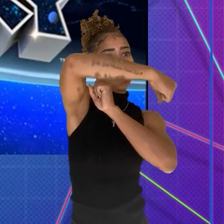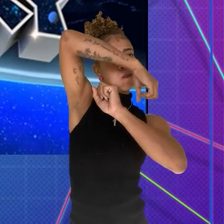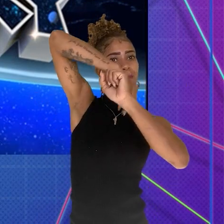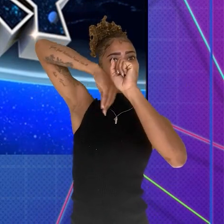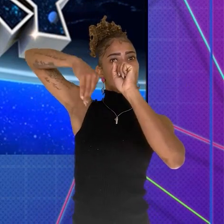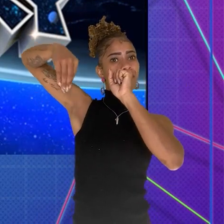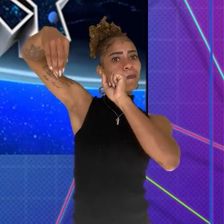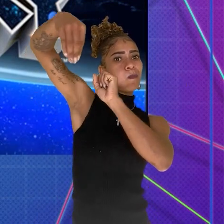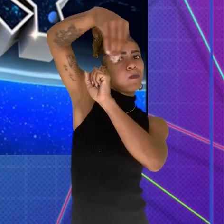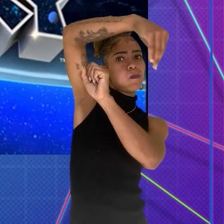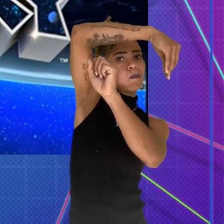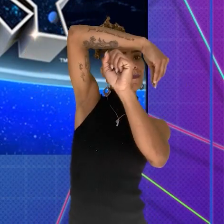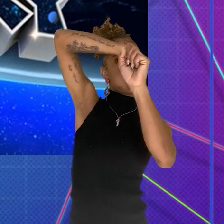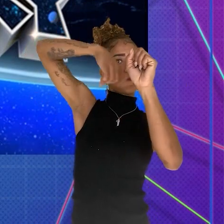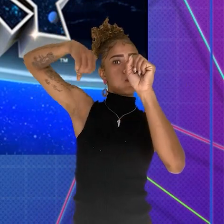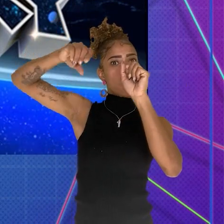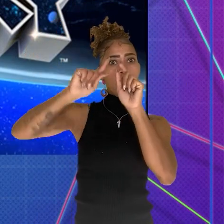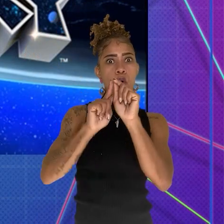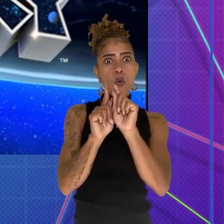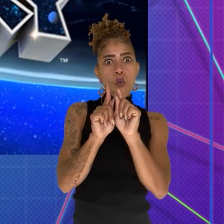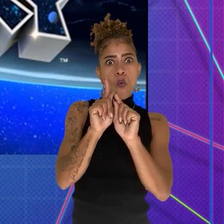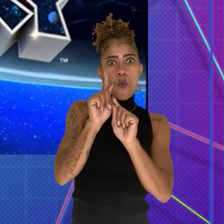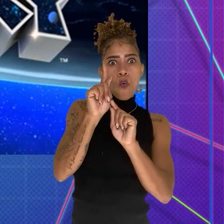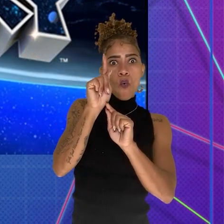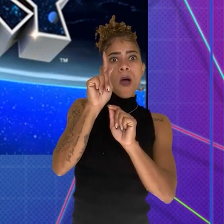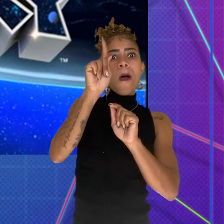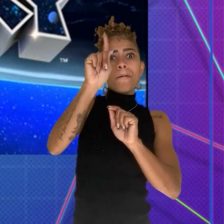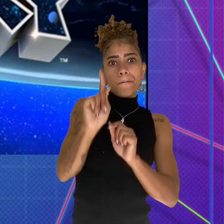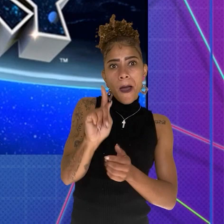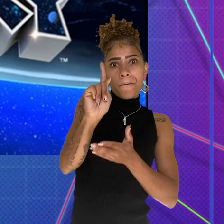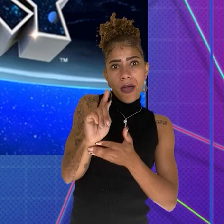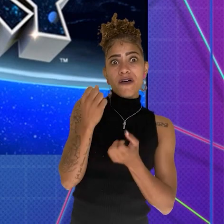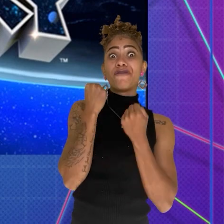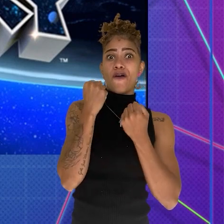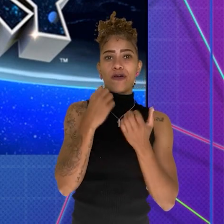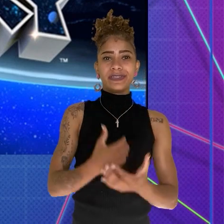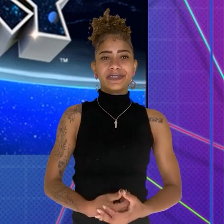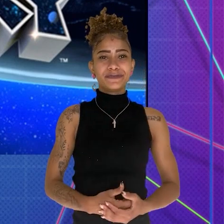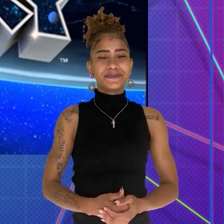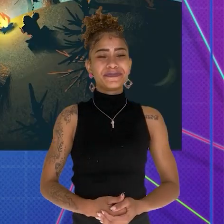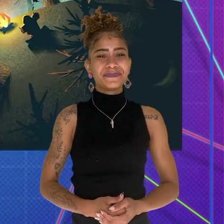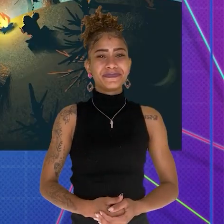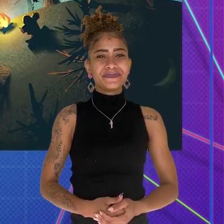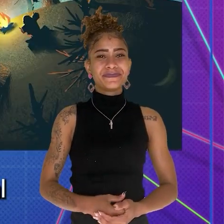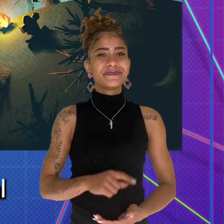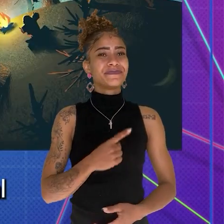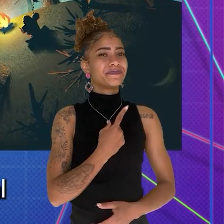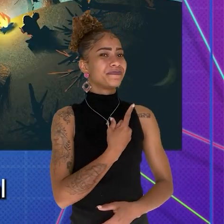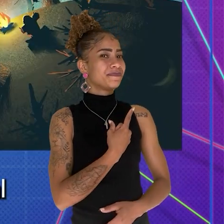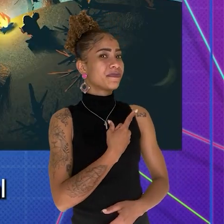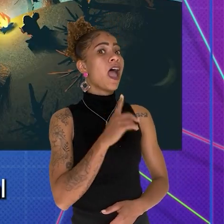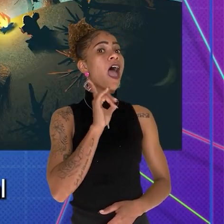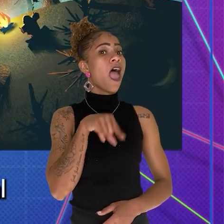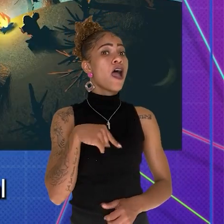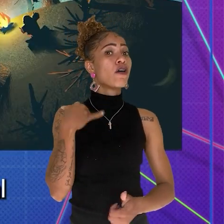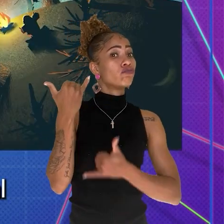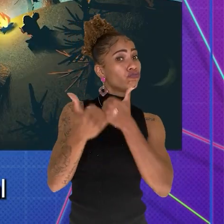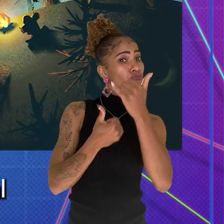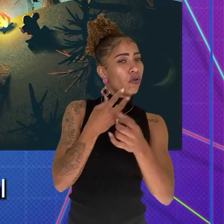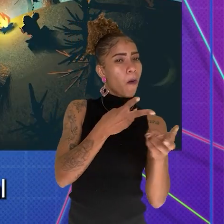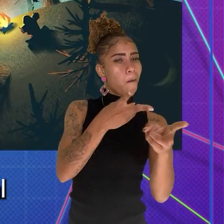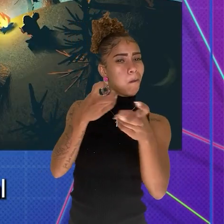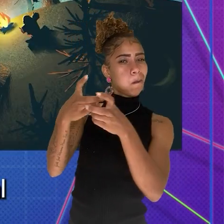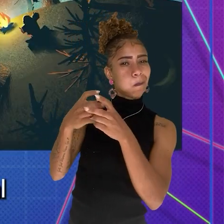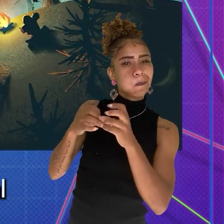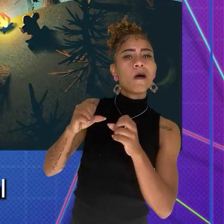se move para os planetas maiores, a gravidade aumenta e o som se torna mais grave. Outer Wilds. Esse jogo